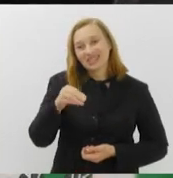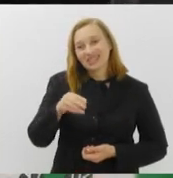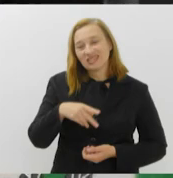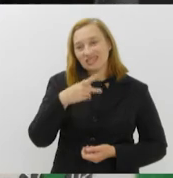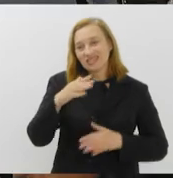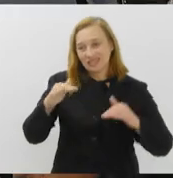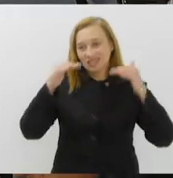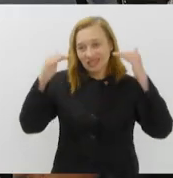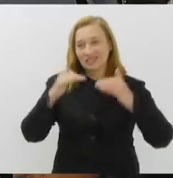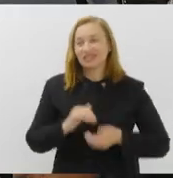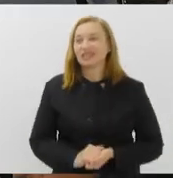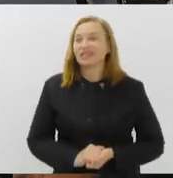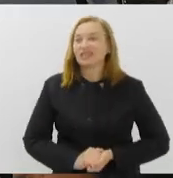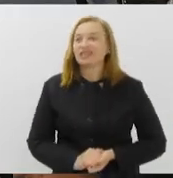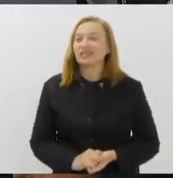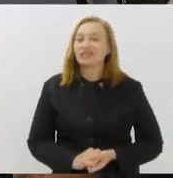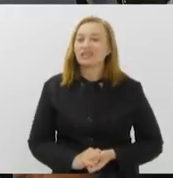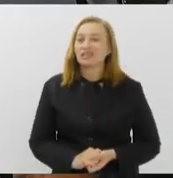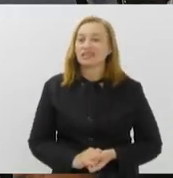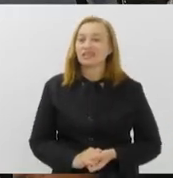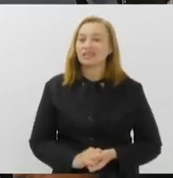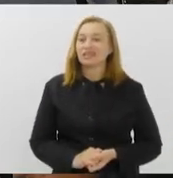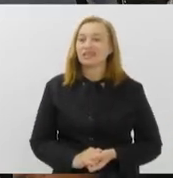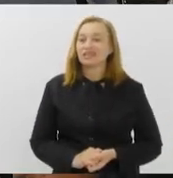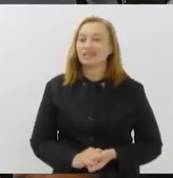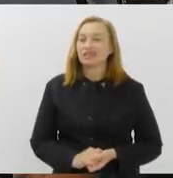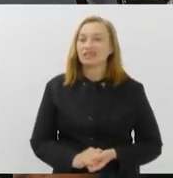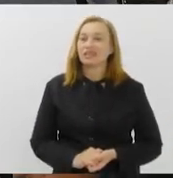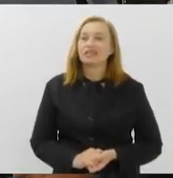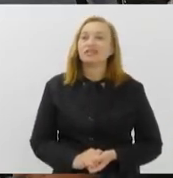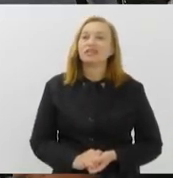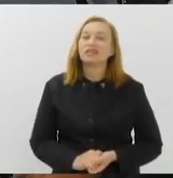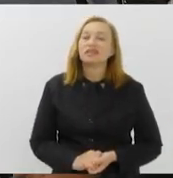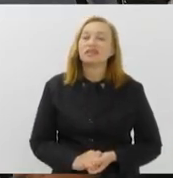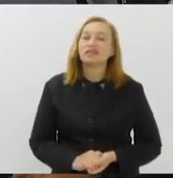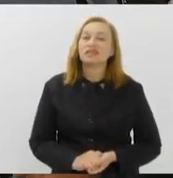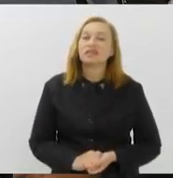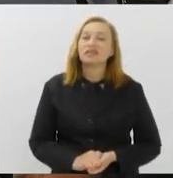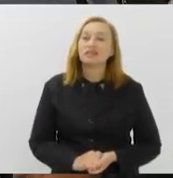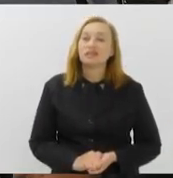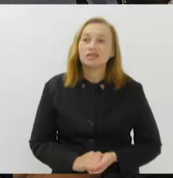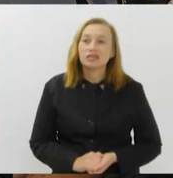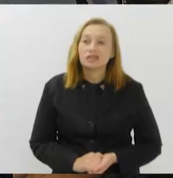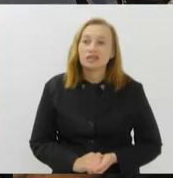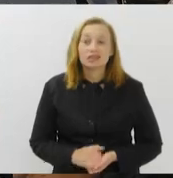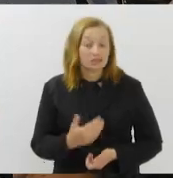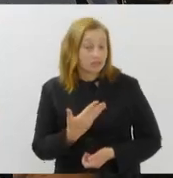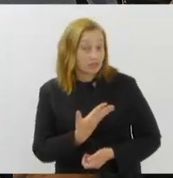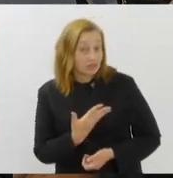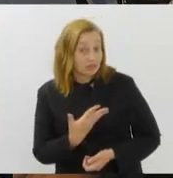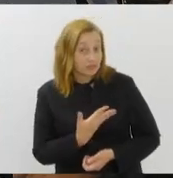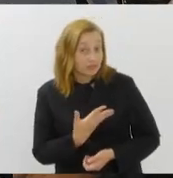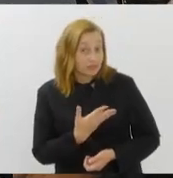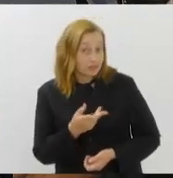obrigada. Obrigada. Então, agradecer demais aí, saudar as companheiras, companheiros,